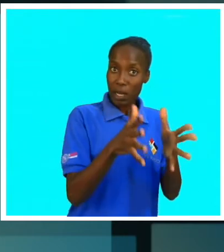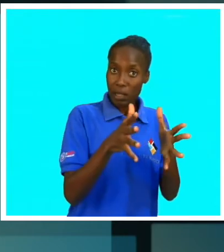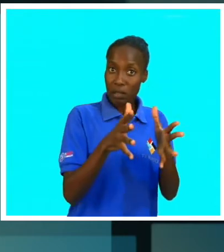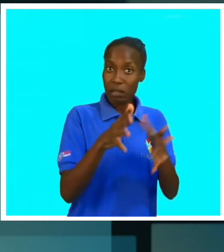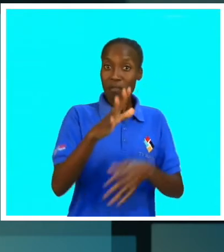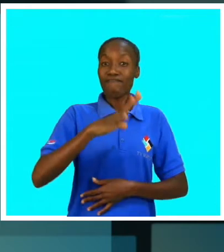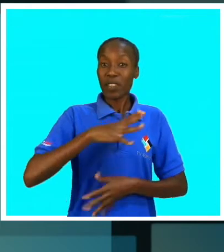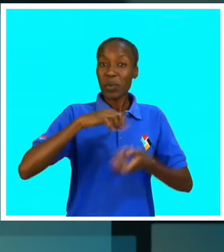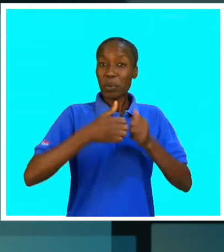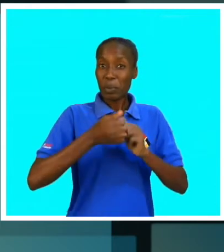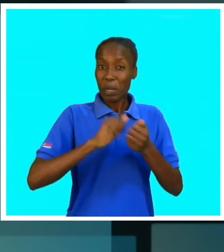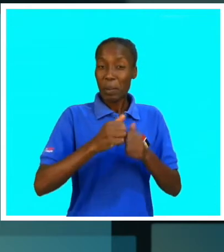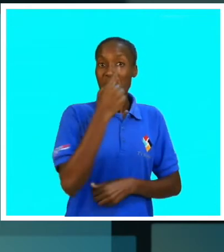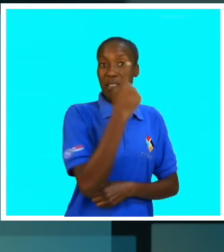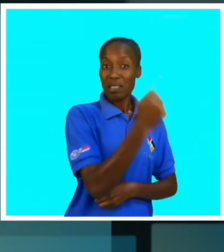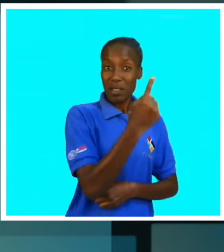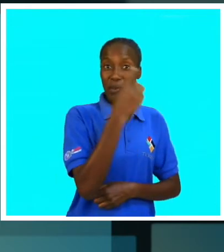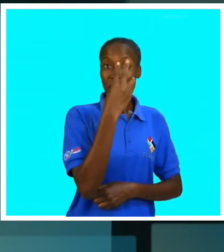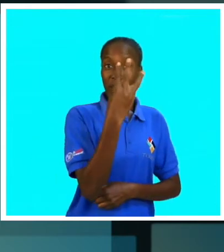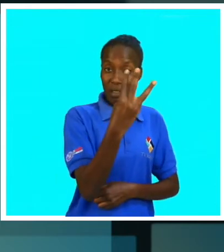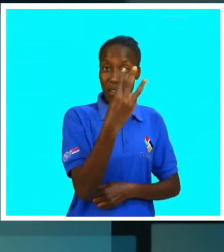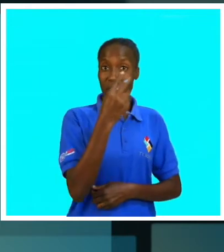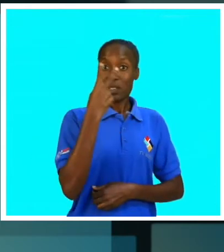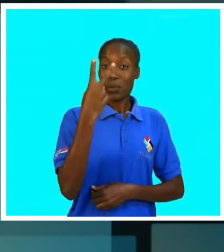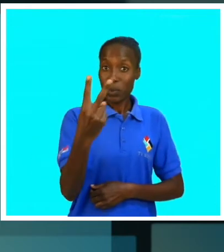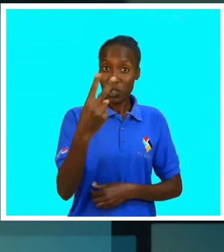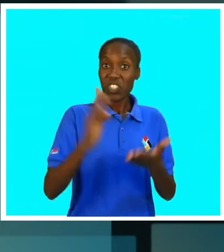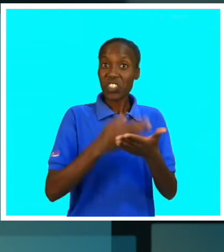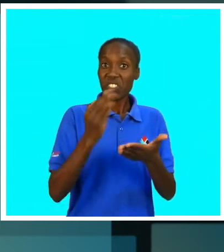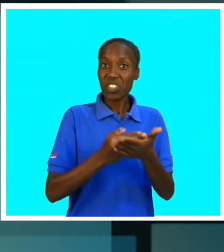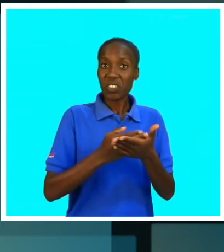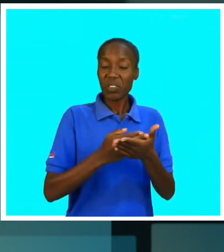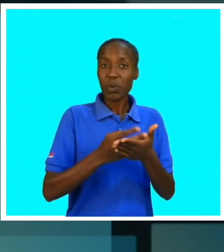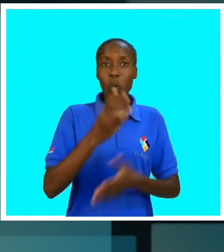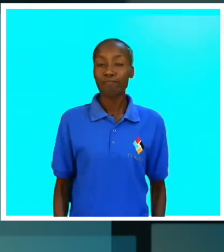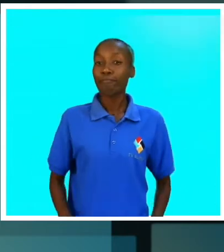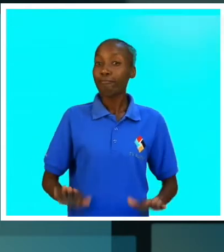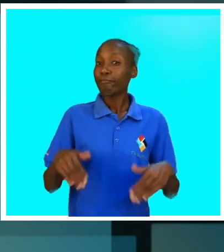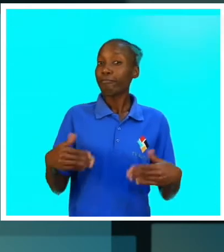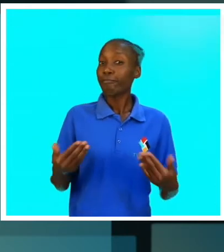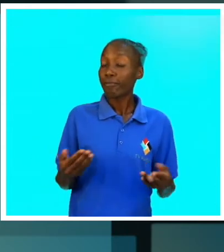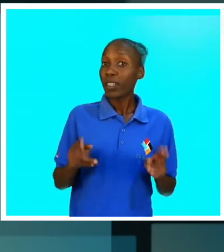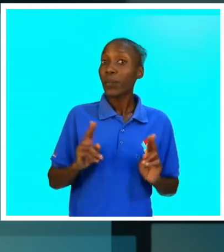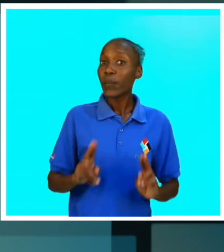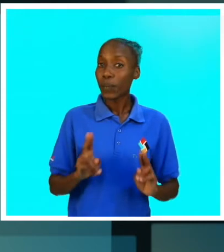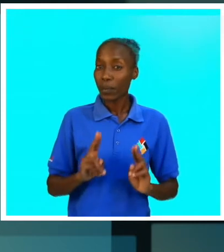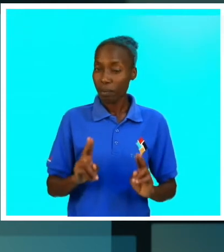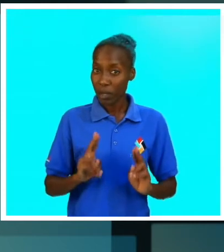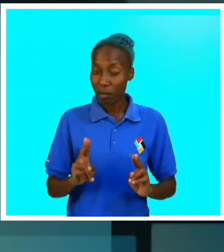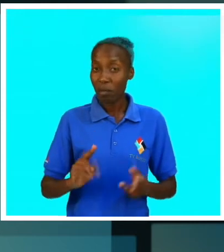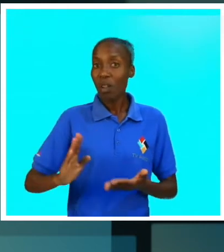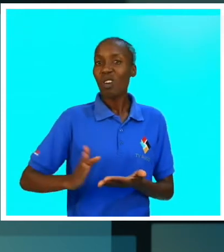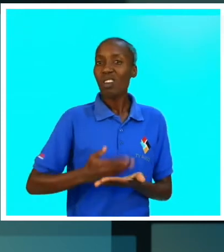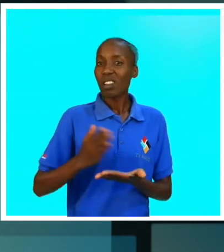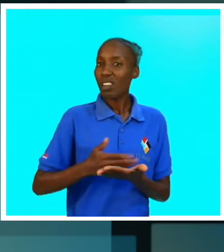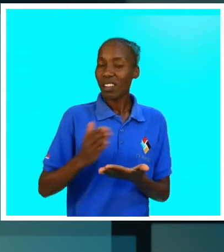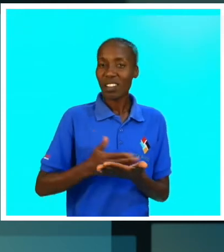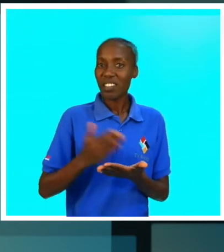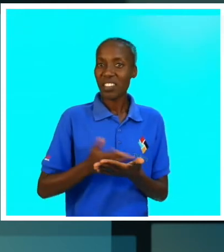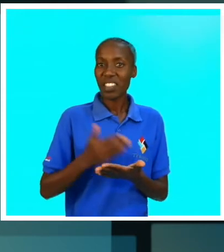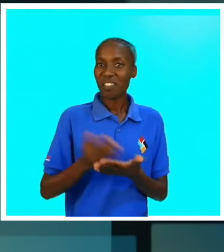classe, tivemos déficit de cerca de 132 pares. Geralmente, o livro